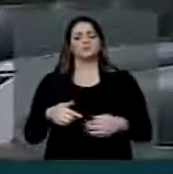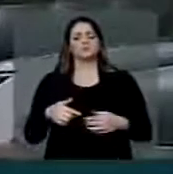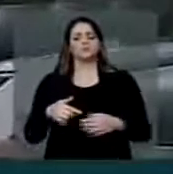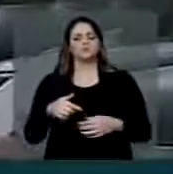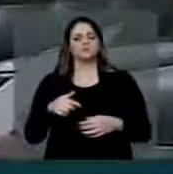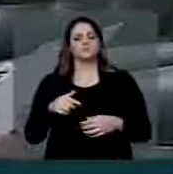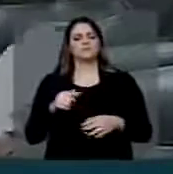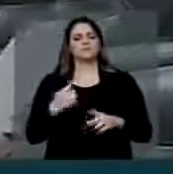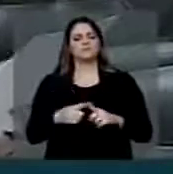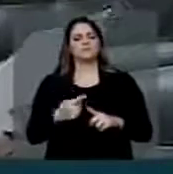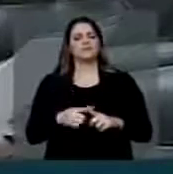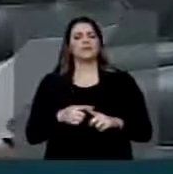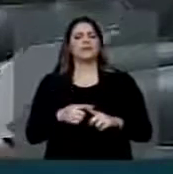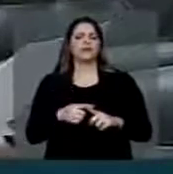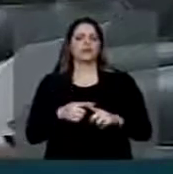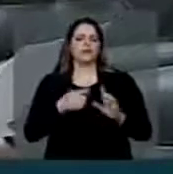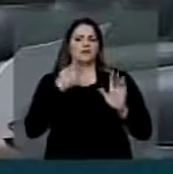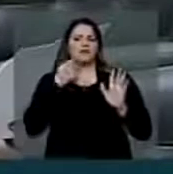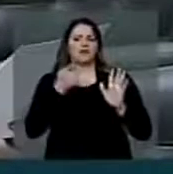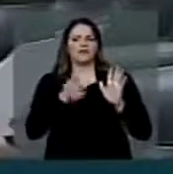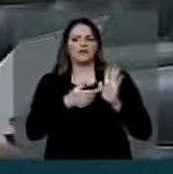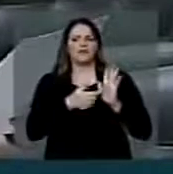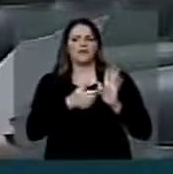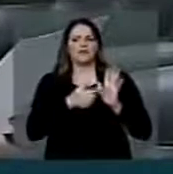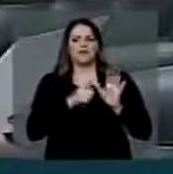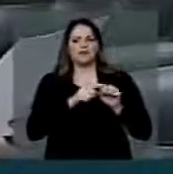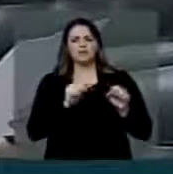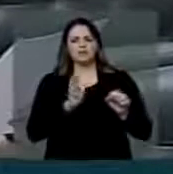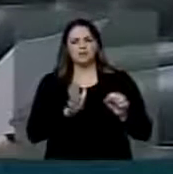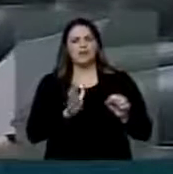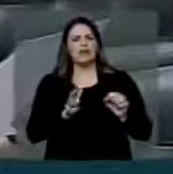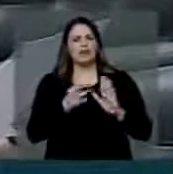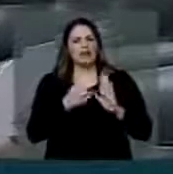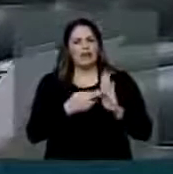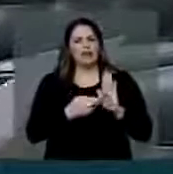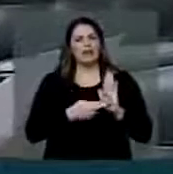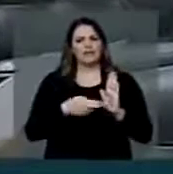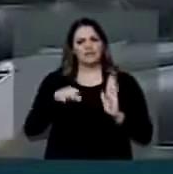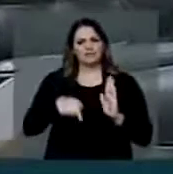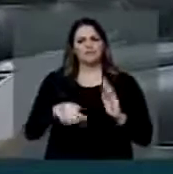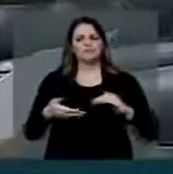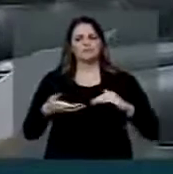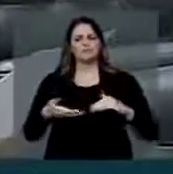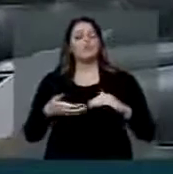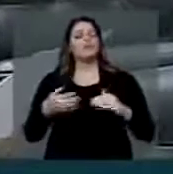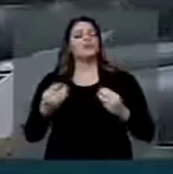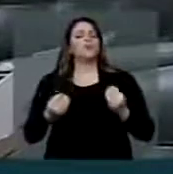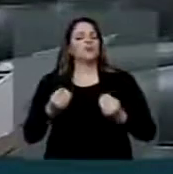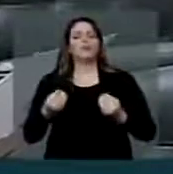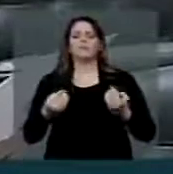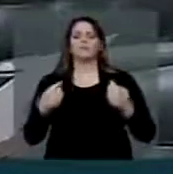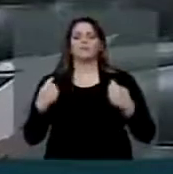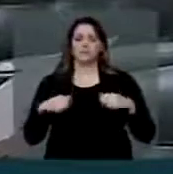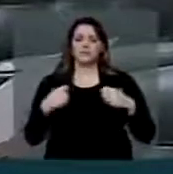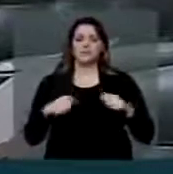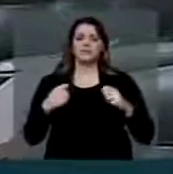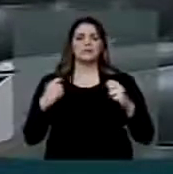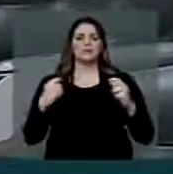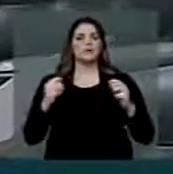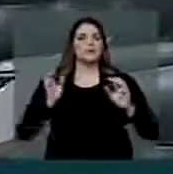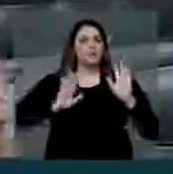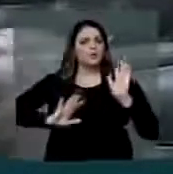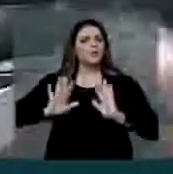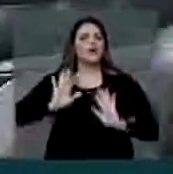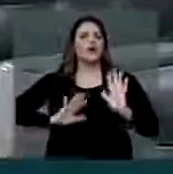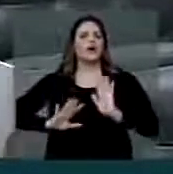privilegiado conforme já referi, a aplicação da mencionada regra regimental deve estar cercada de todos os